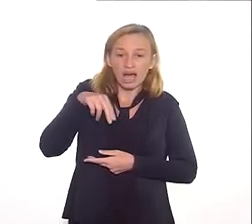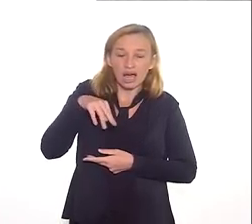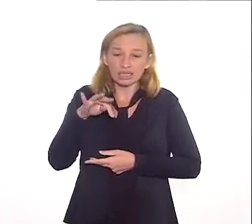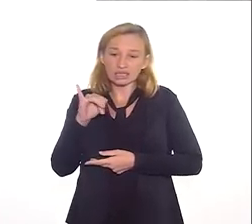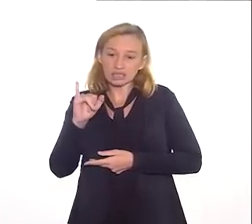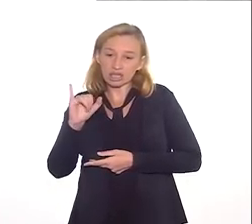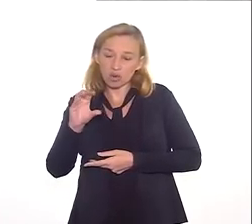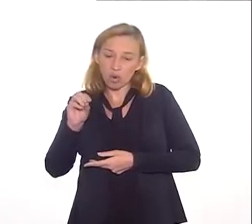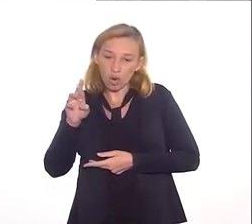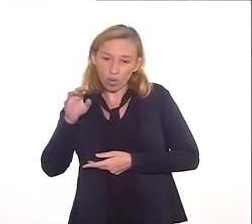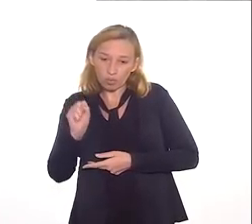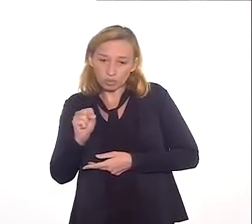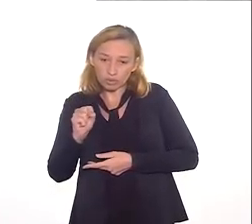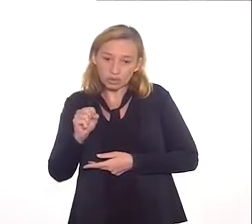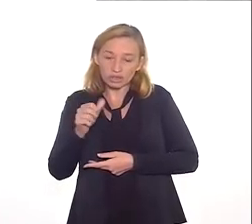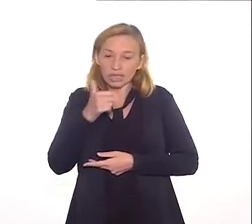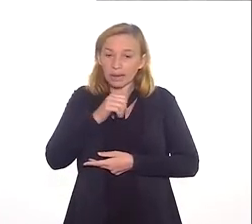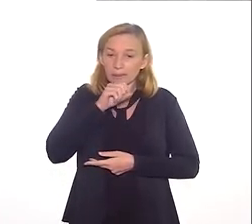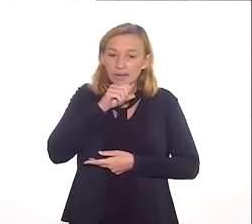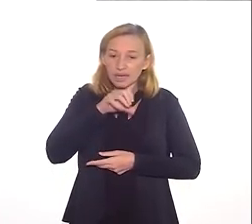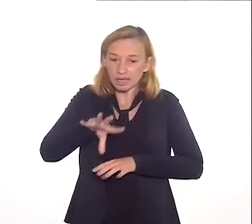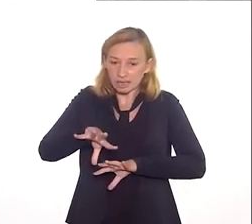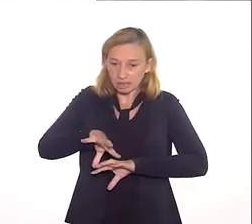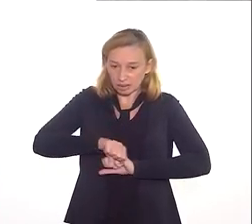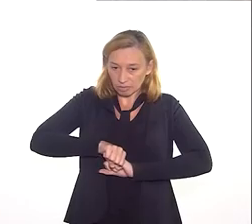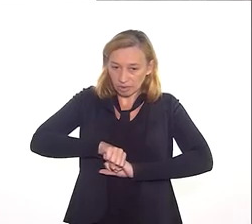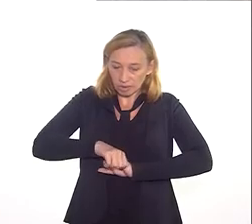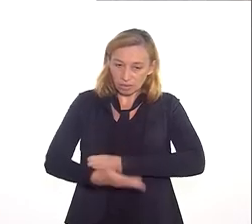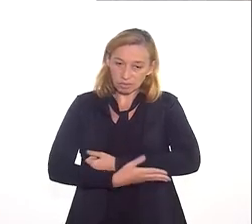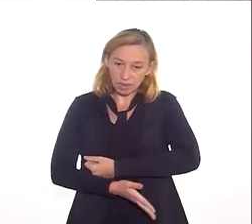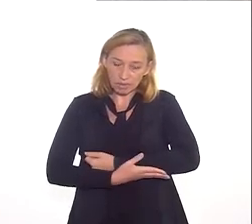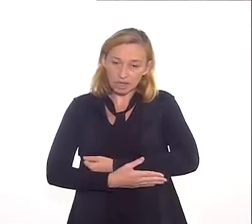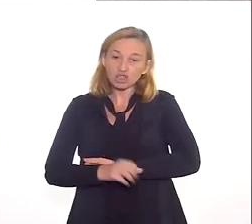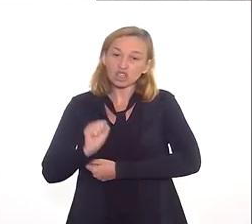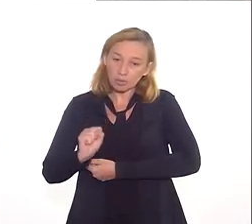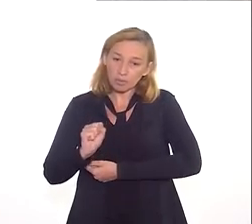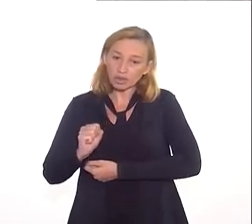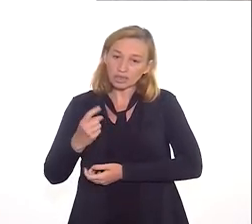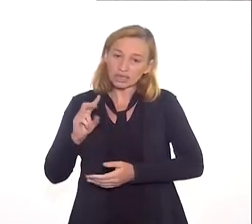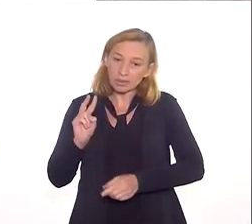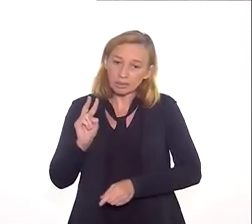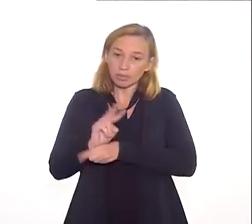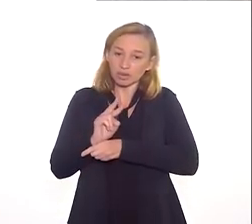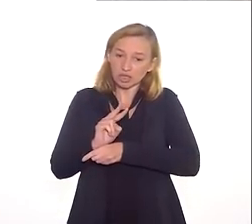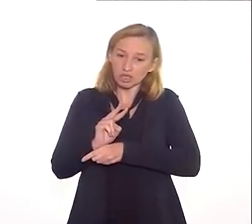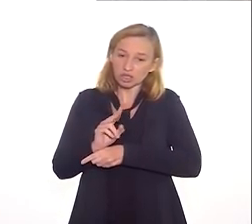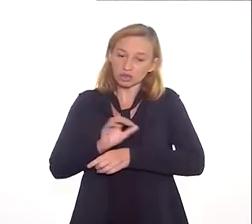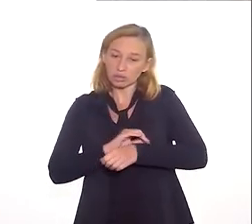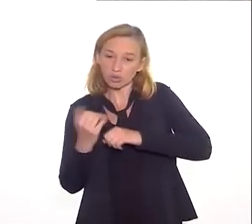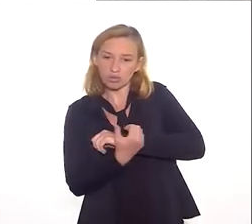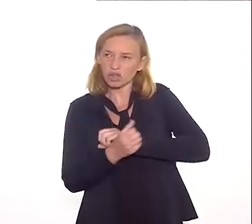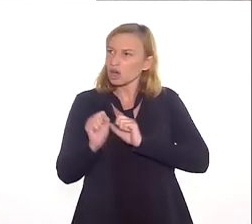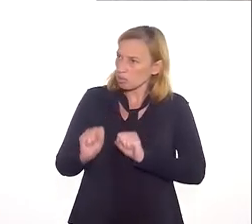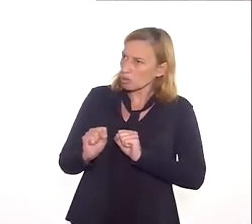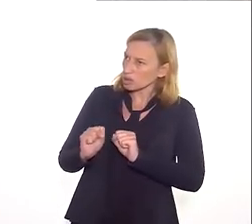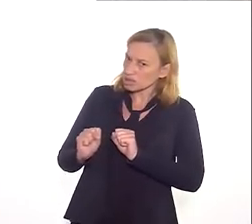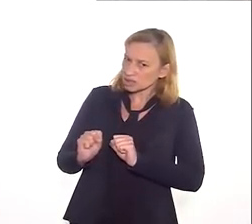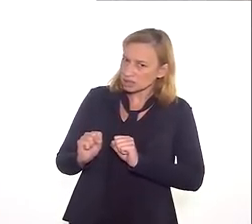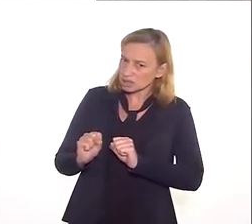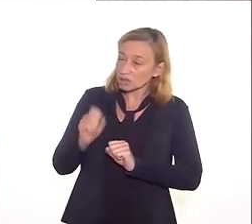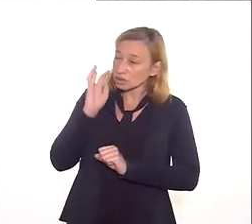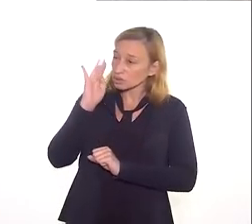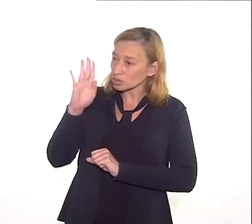anticorpos da mãe podem passar, por exemplo, para o feto. Se a criança já pode nascer com uma imunização contra a Covid. Será que isso é possível?